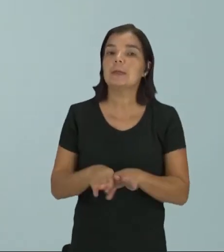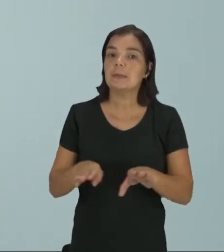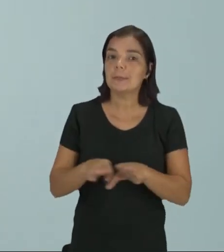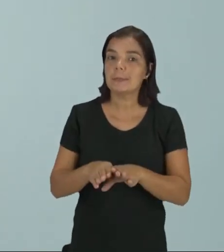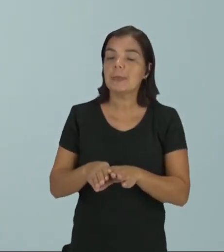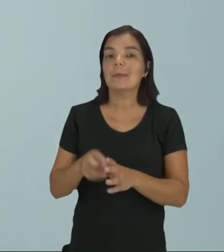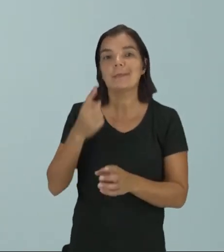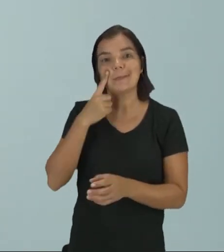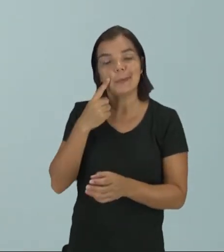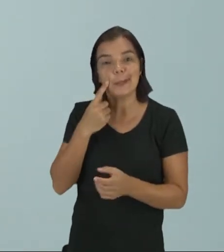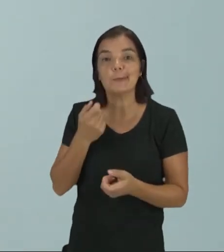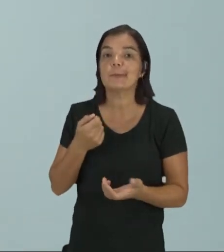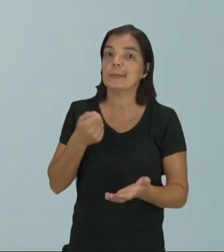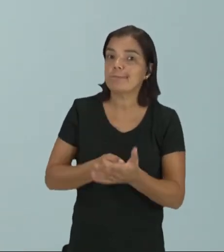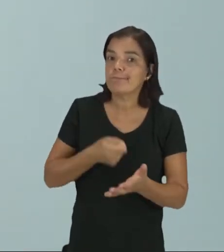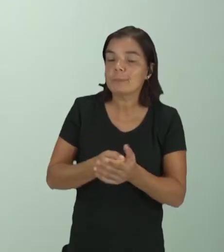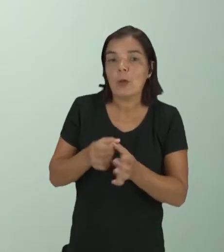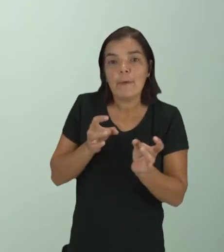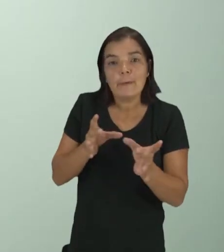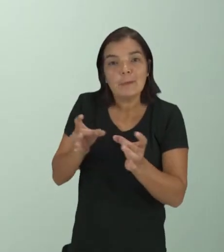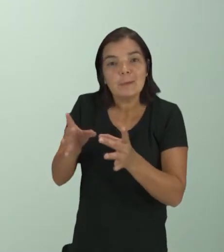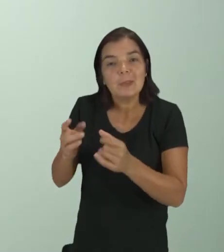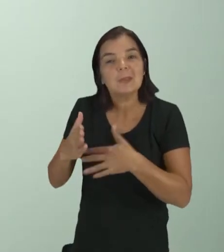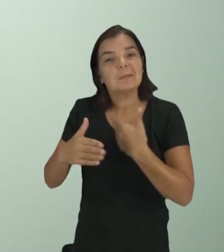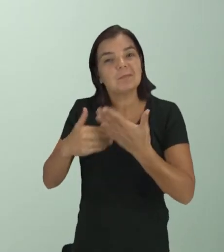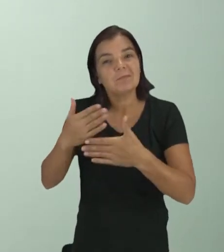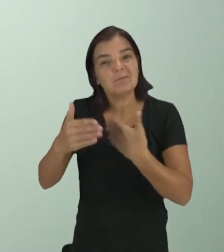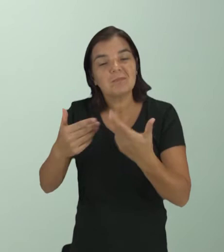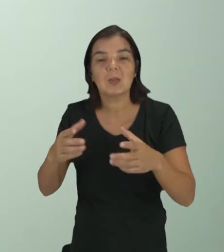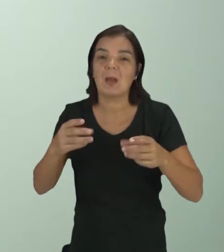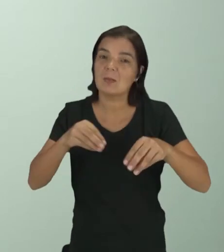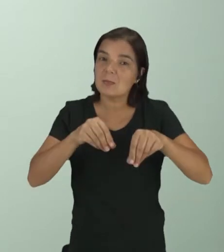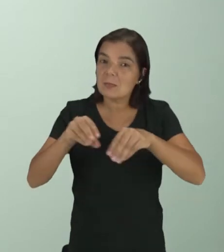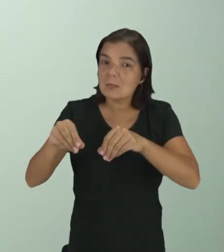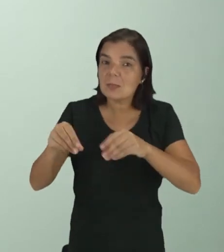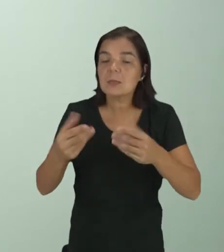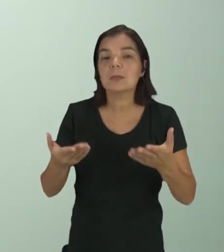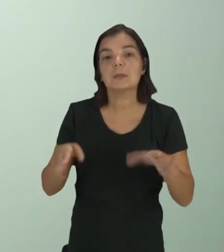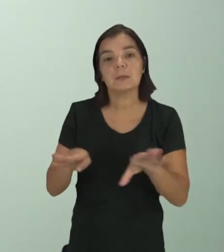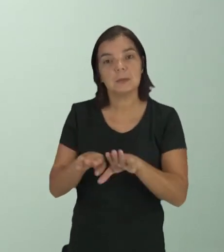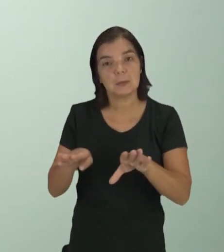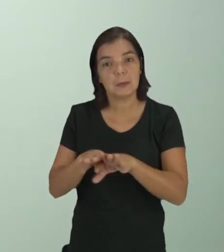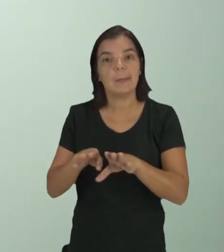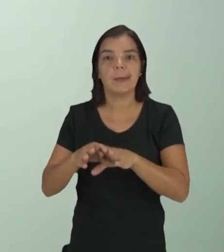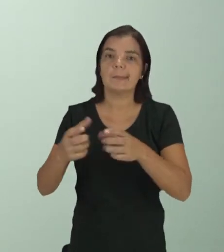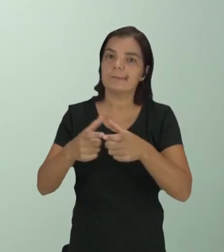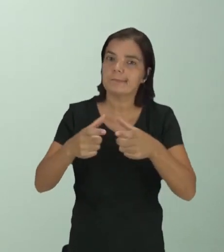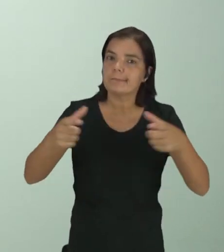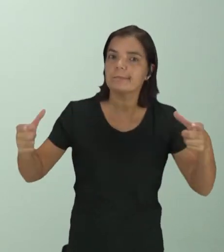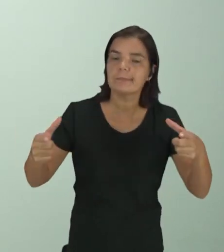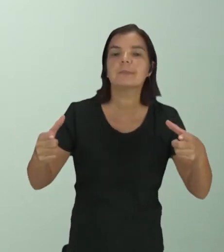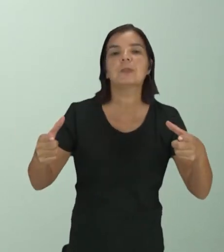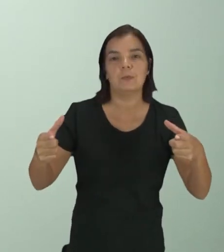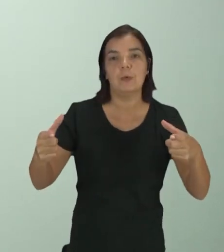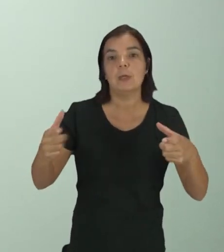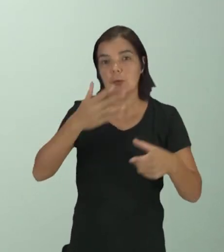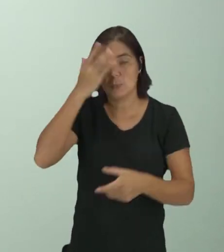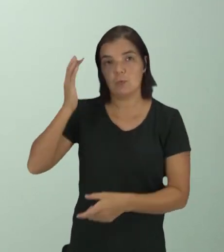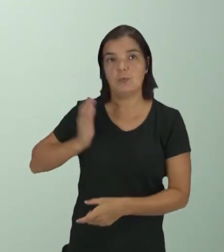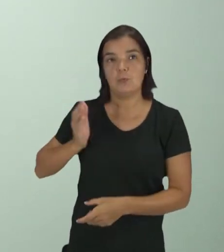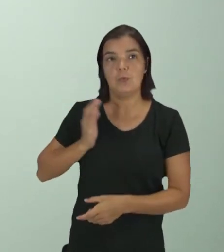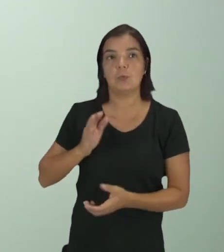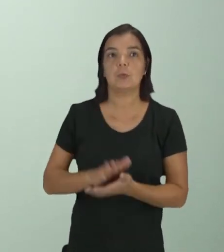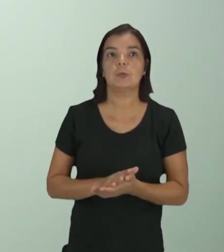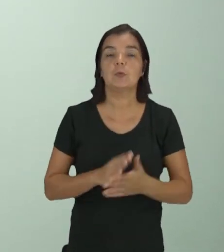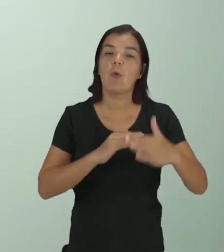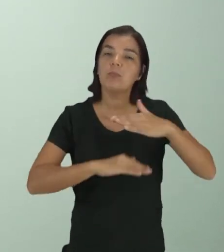vão se vendo obrigadas a ir vender com o passar do tempo as suas propriedades, fomentando ainda mais esse crescimento dos latifúndios. E também os